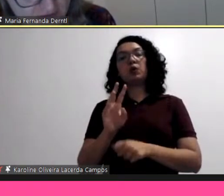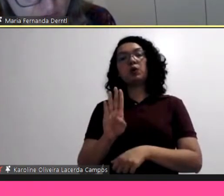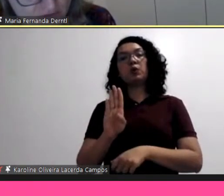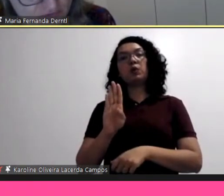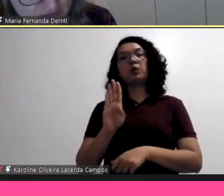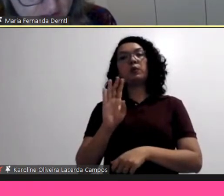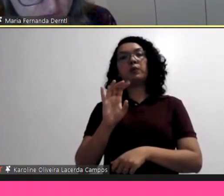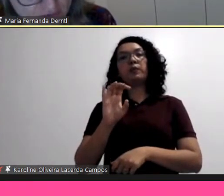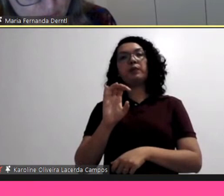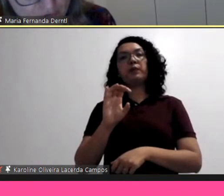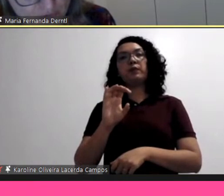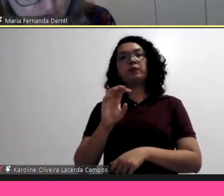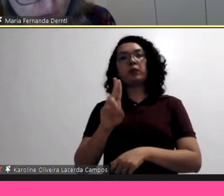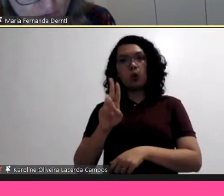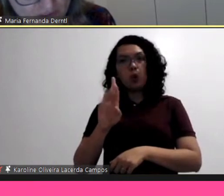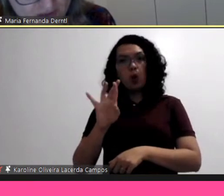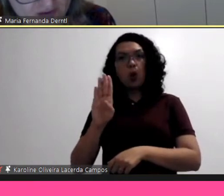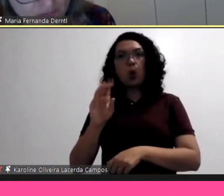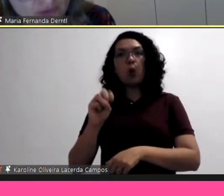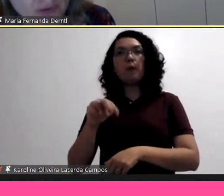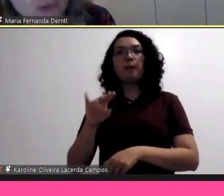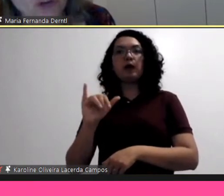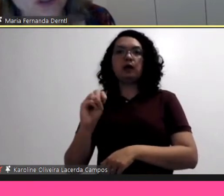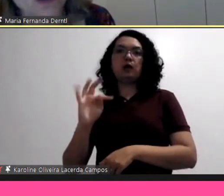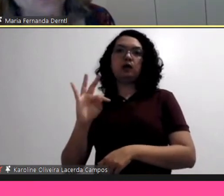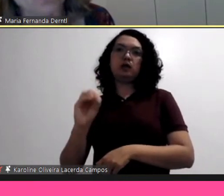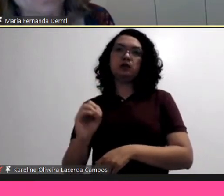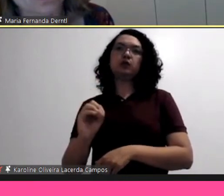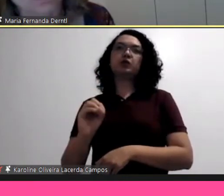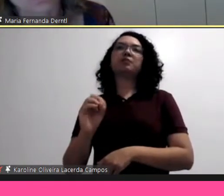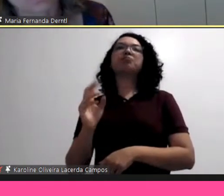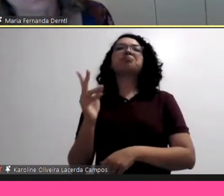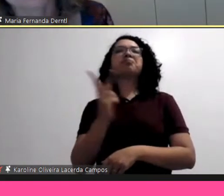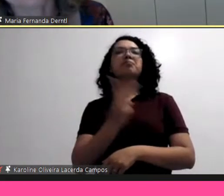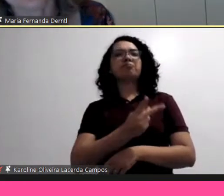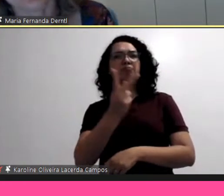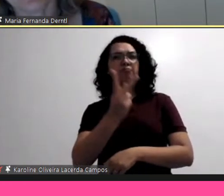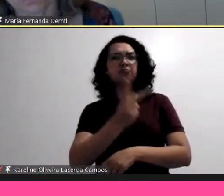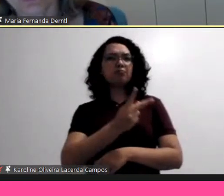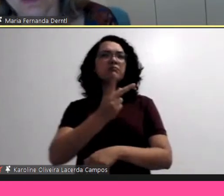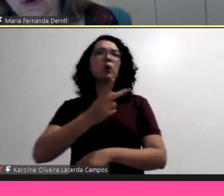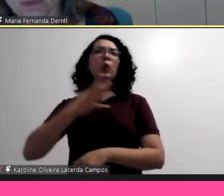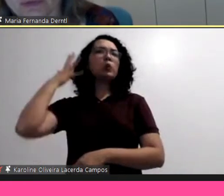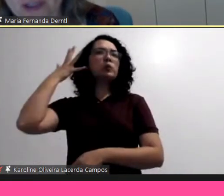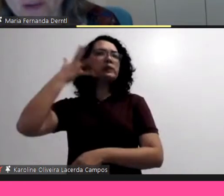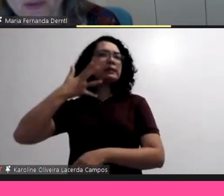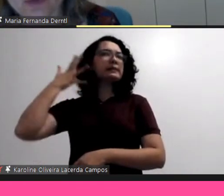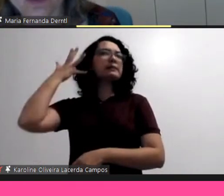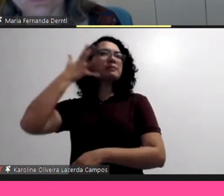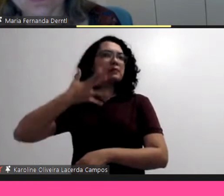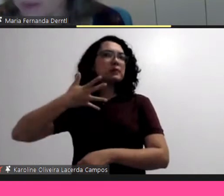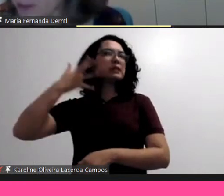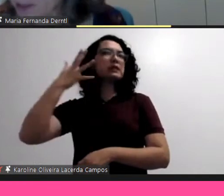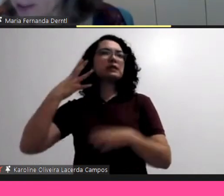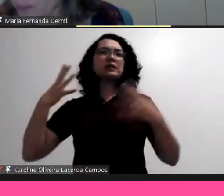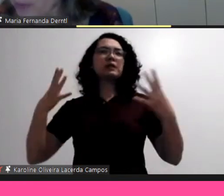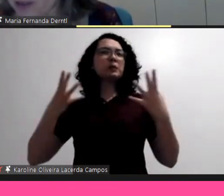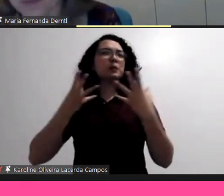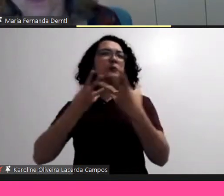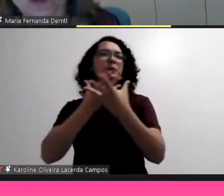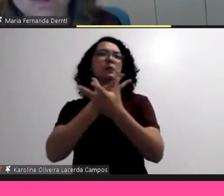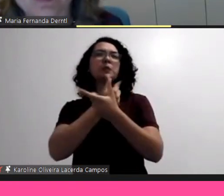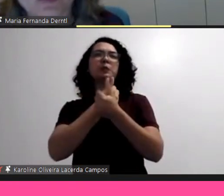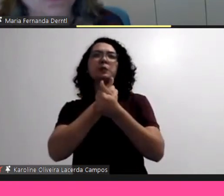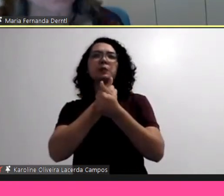palestras, as duas falas foram muito estimulantes e muito instigantes, e várias pessoas mandaram